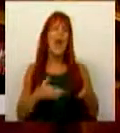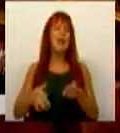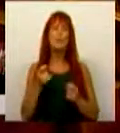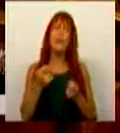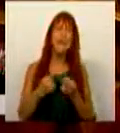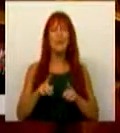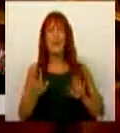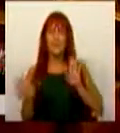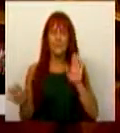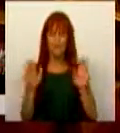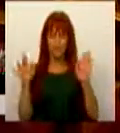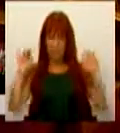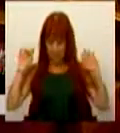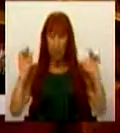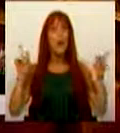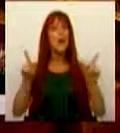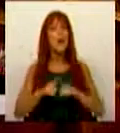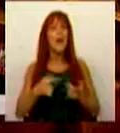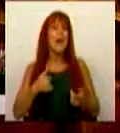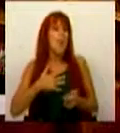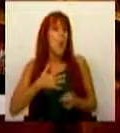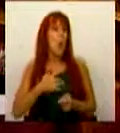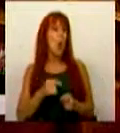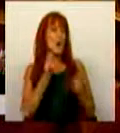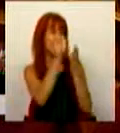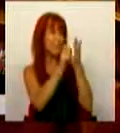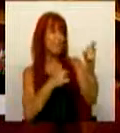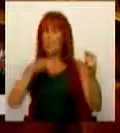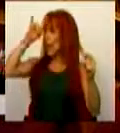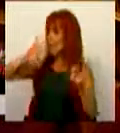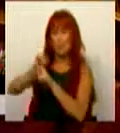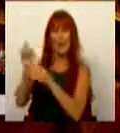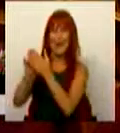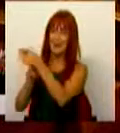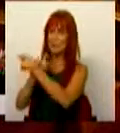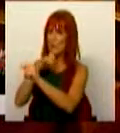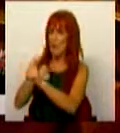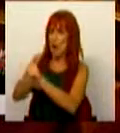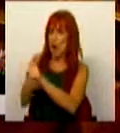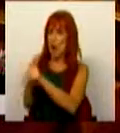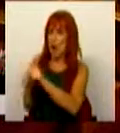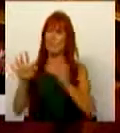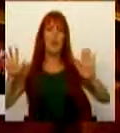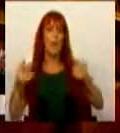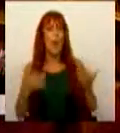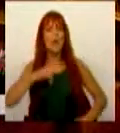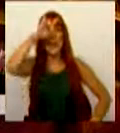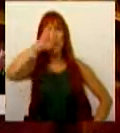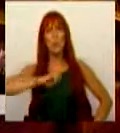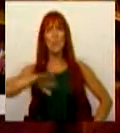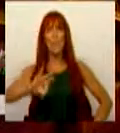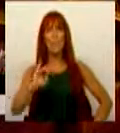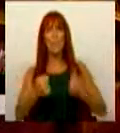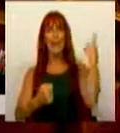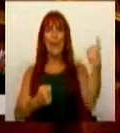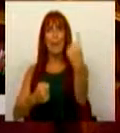bocadinho diferente, que é, como não gosta de um indicador, lembra-se de outro indicador que talvez seja melhor. Então hoje lembrou-se do PIB per